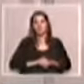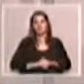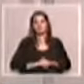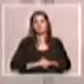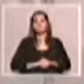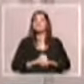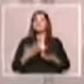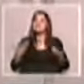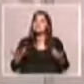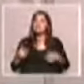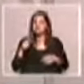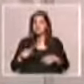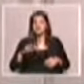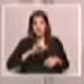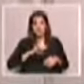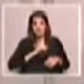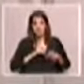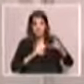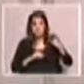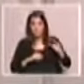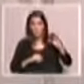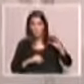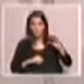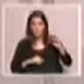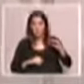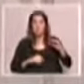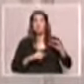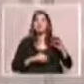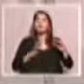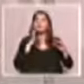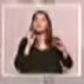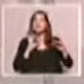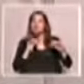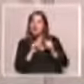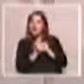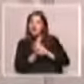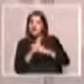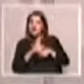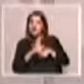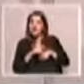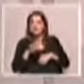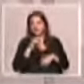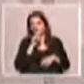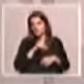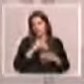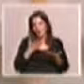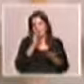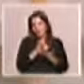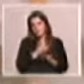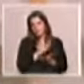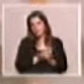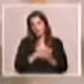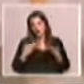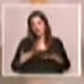E, portanto, dentro desse queijo de pasta semimol, tentando adequar ao momento, mas também é sempre possível fracioná-lo,